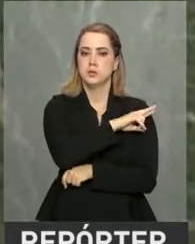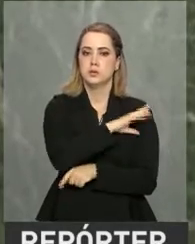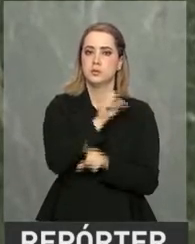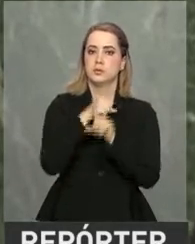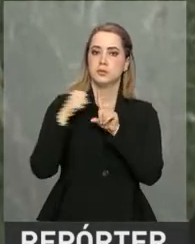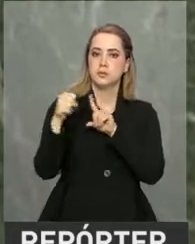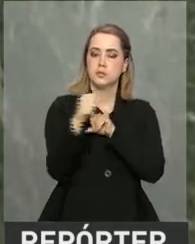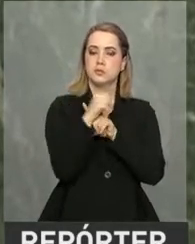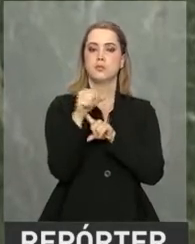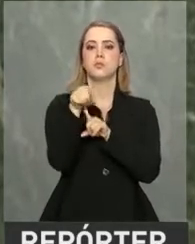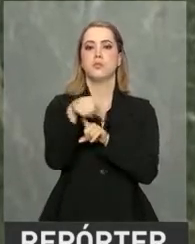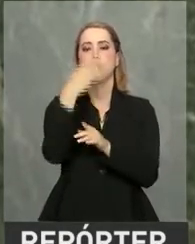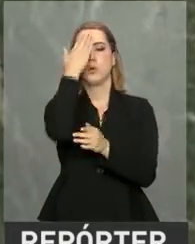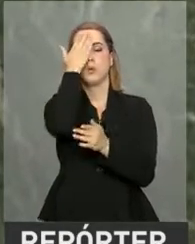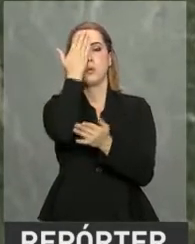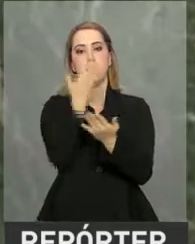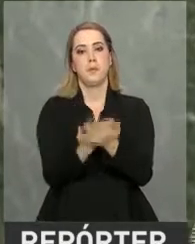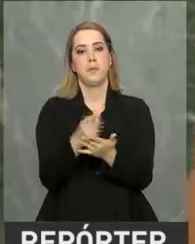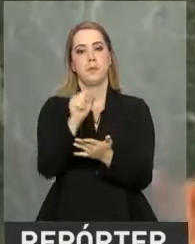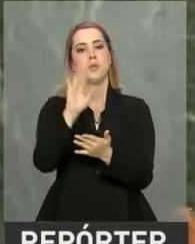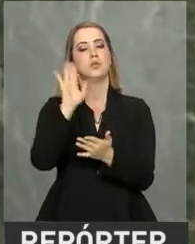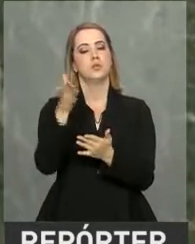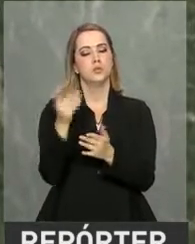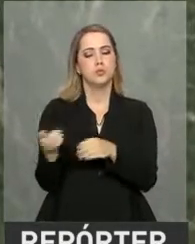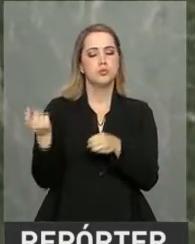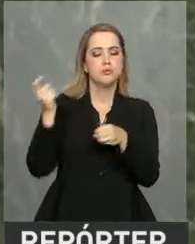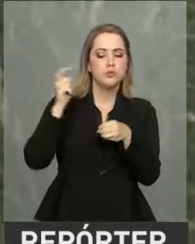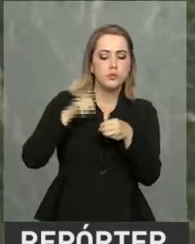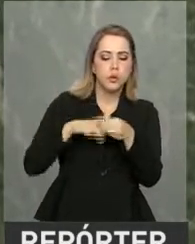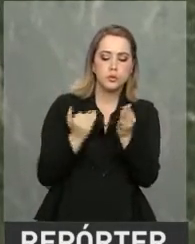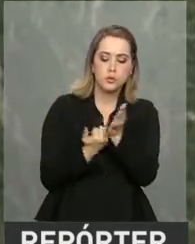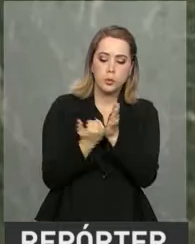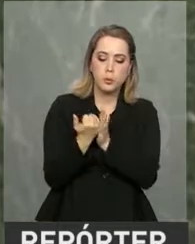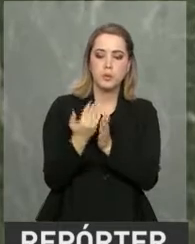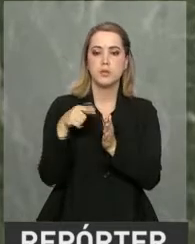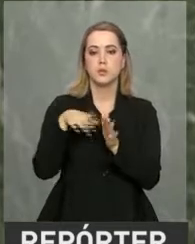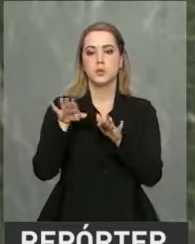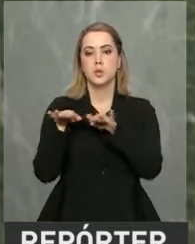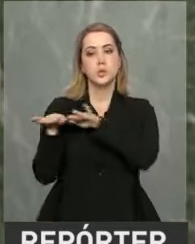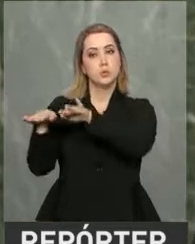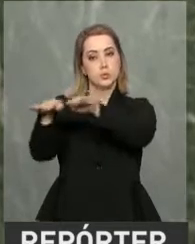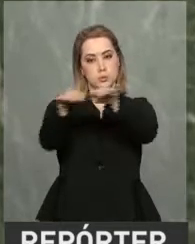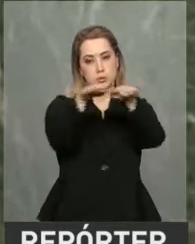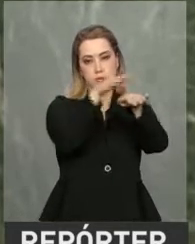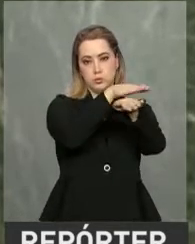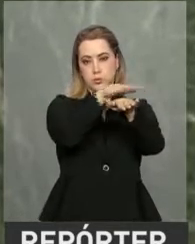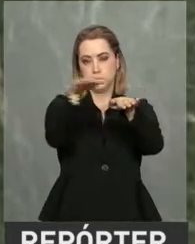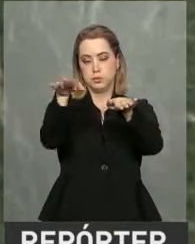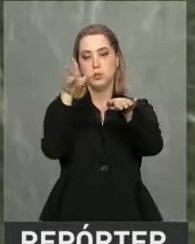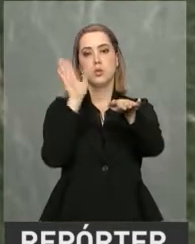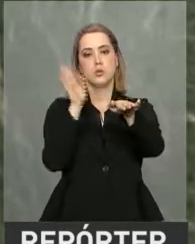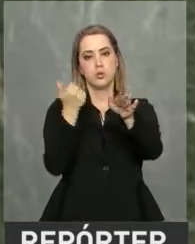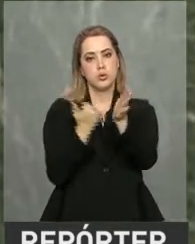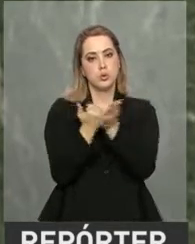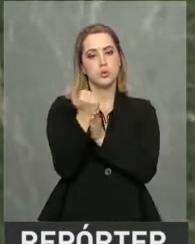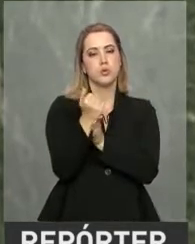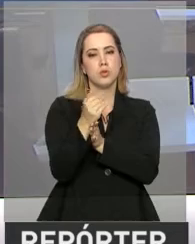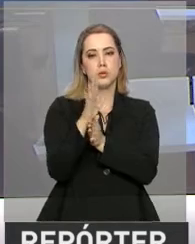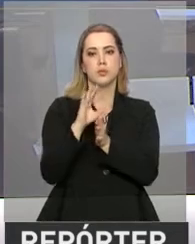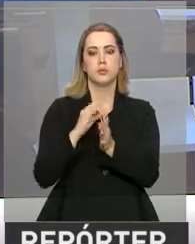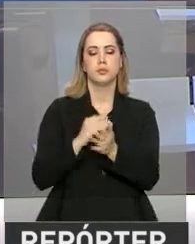social. A confiança já começa a restabelecer-se e o horizonte mais próximo já começa a